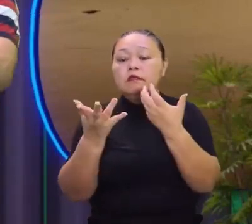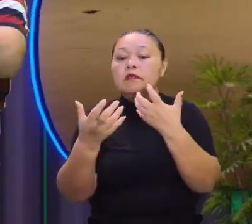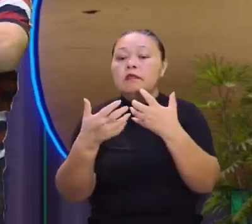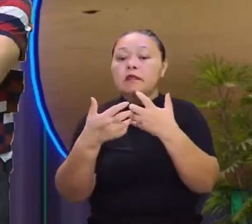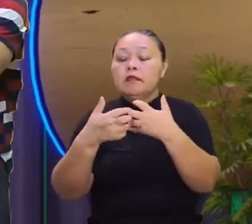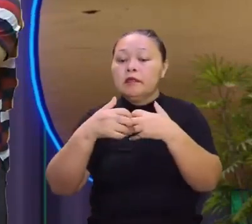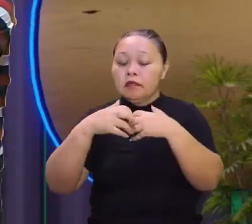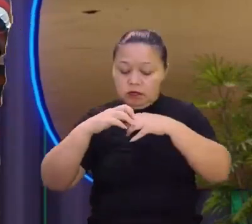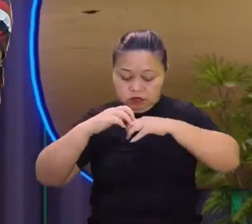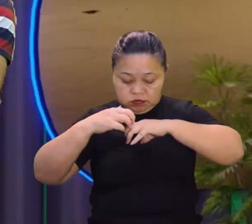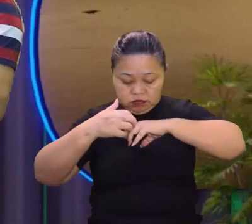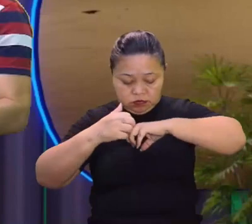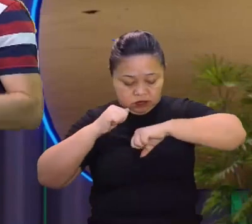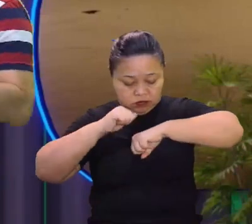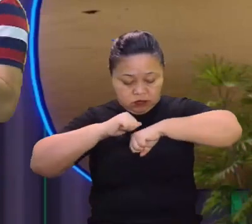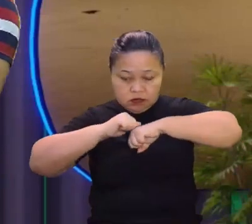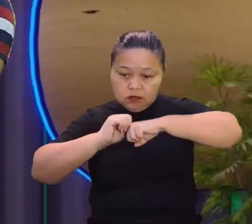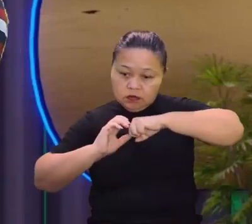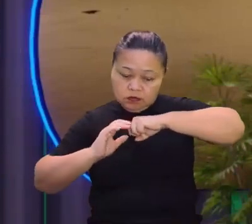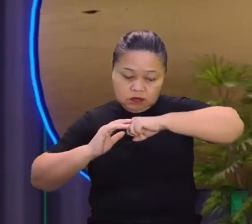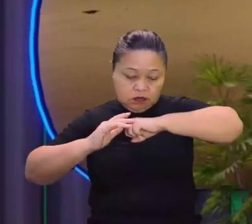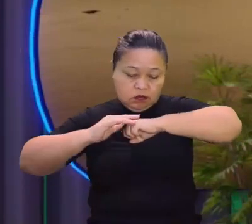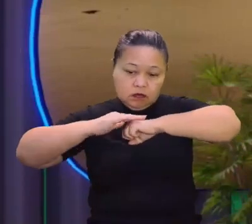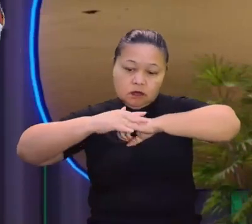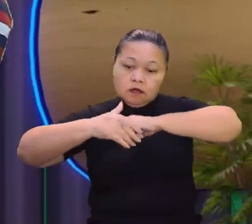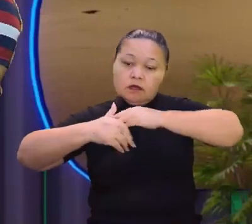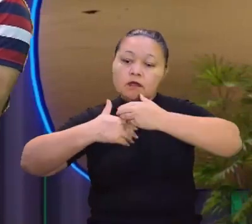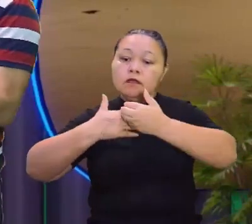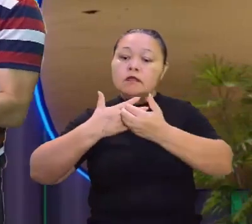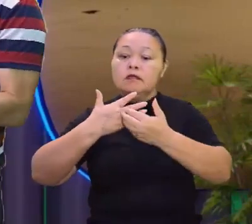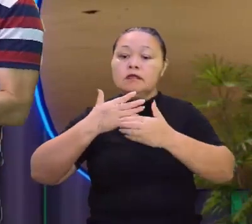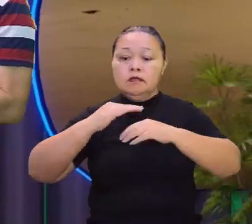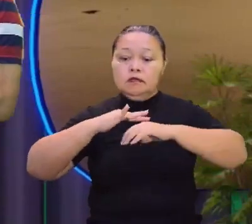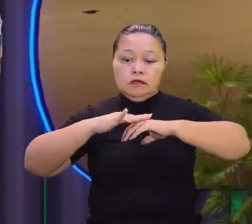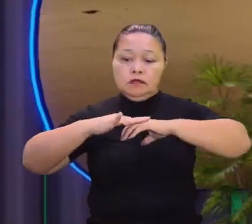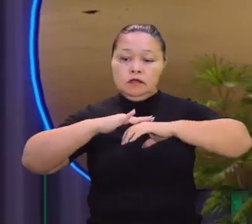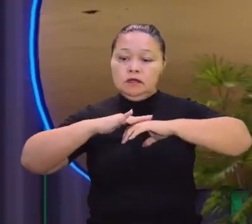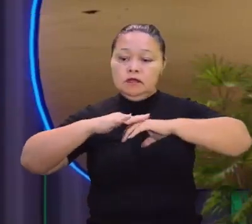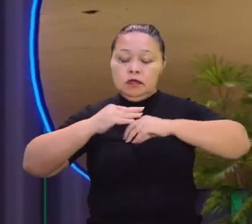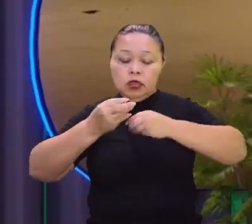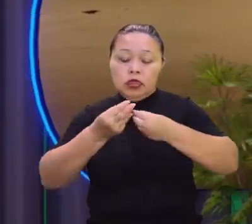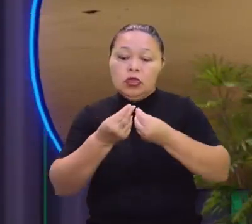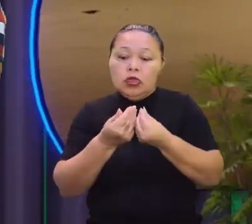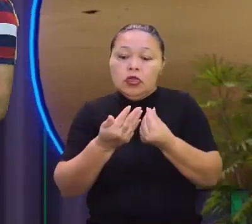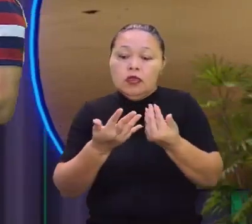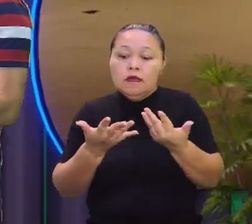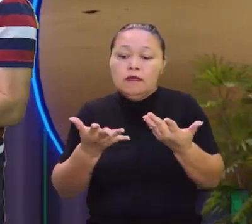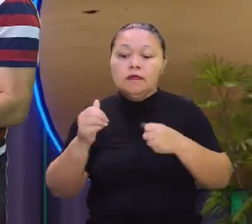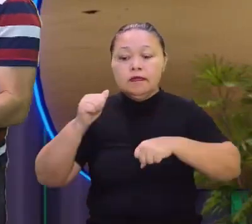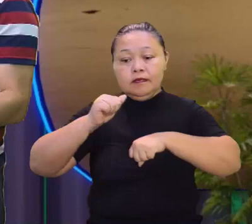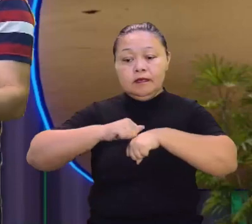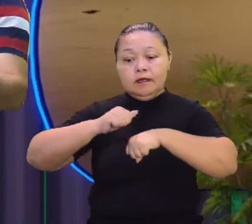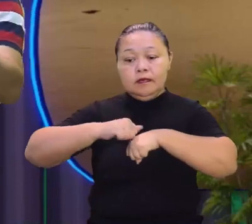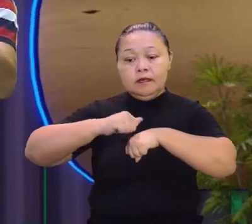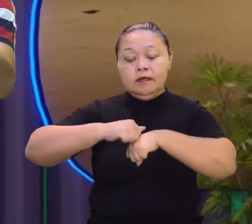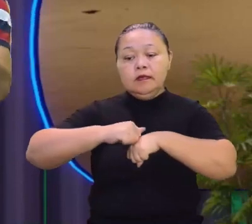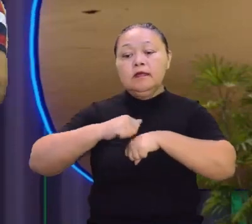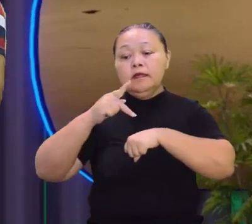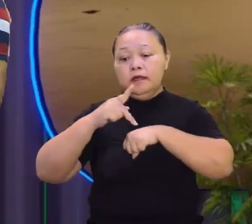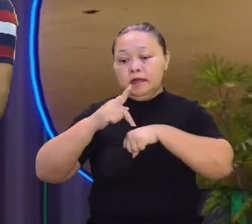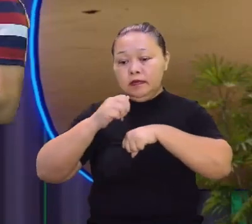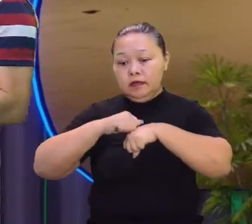bactérias, vão agindo ali e vai intensificar esse processo de decomposição dessa rocha. Exatamente. E vai